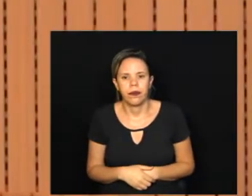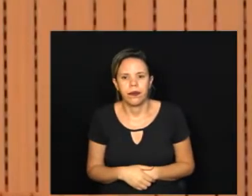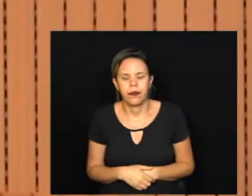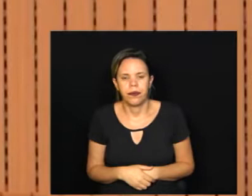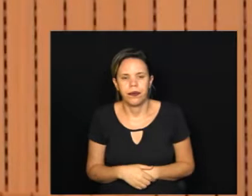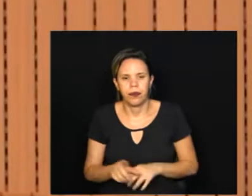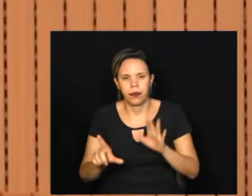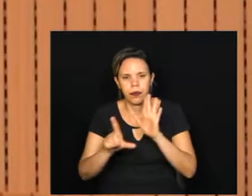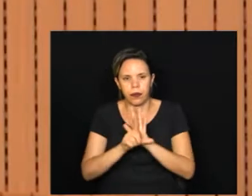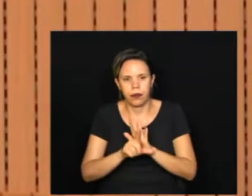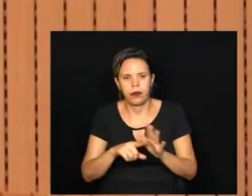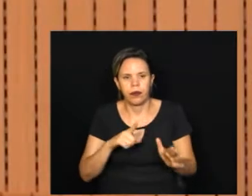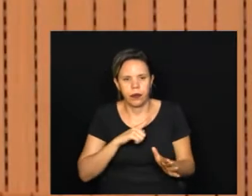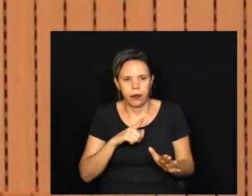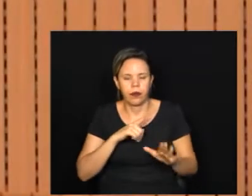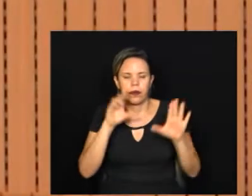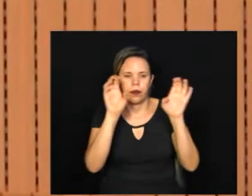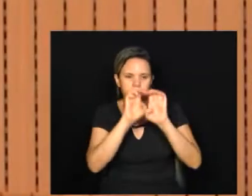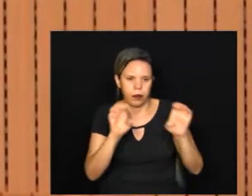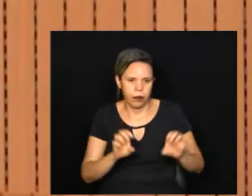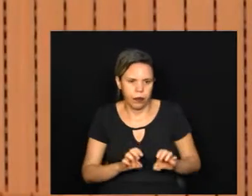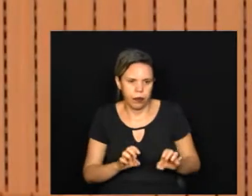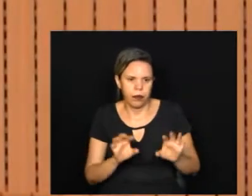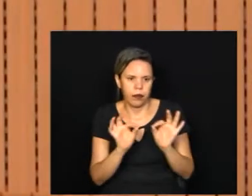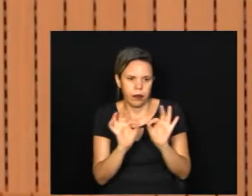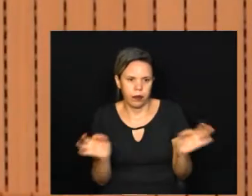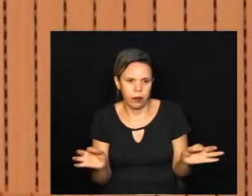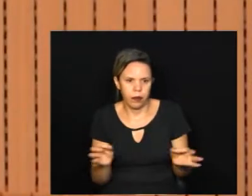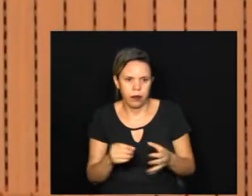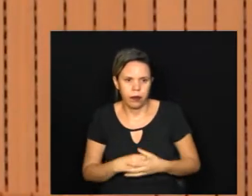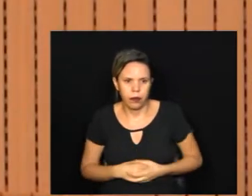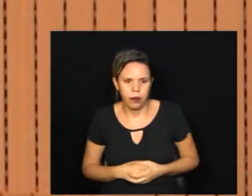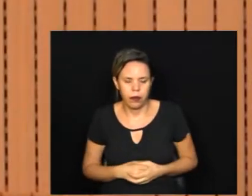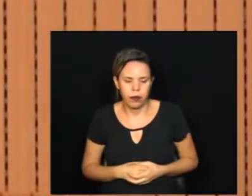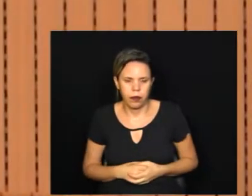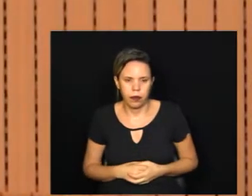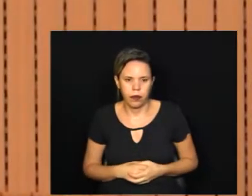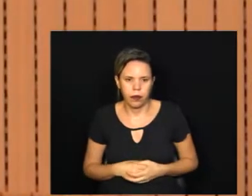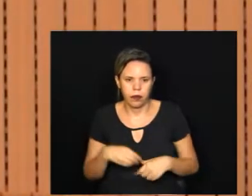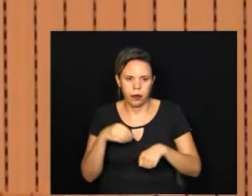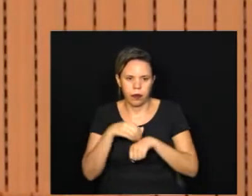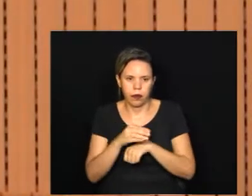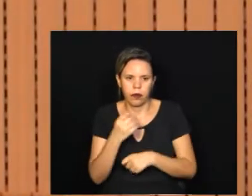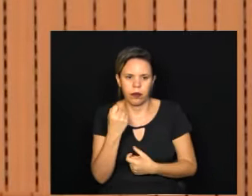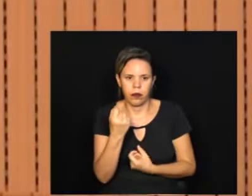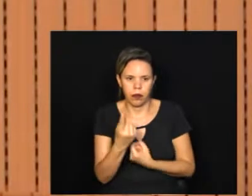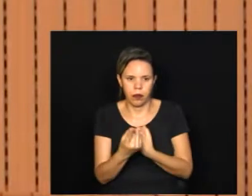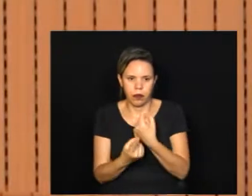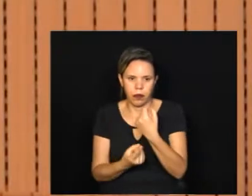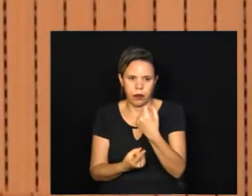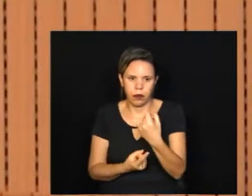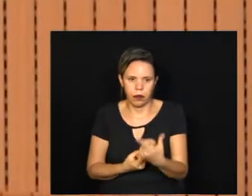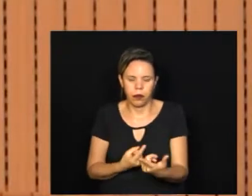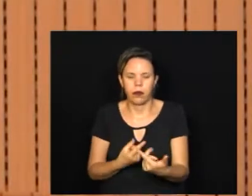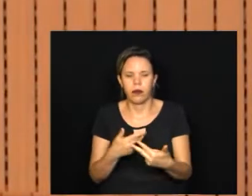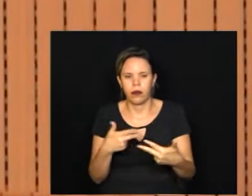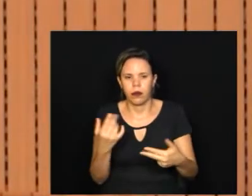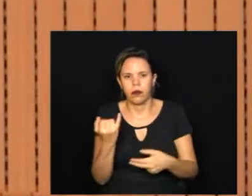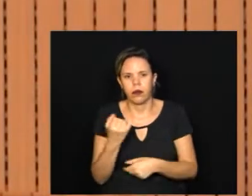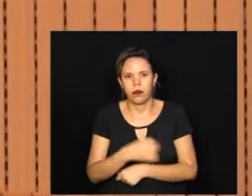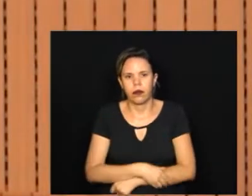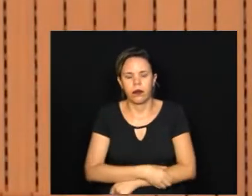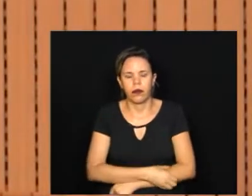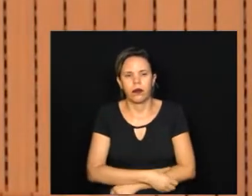Esta lei, embora ela tenha uma estrutura relativamente simples, mas ela traz algumas balizas